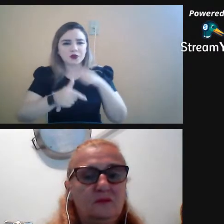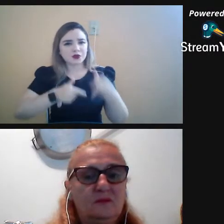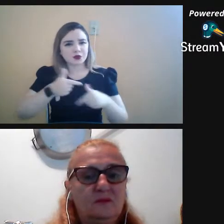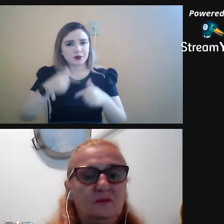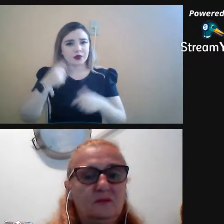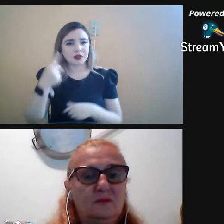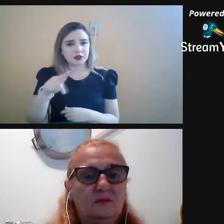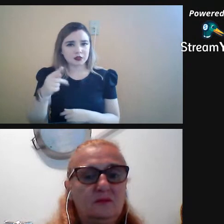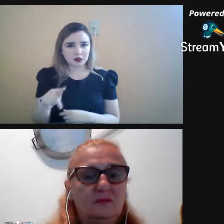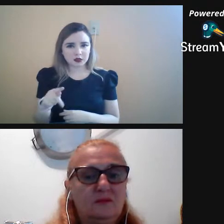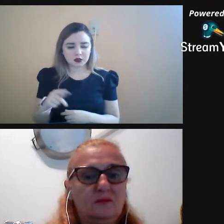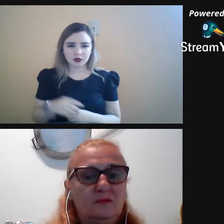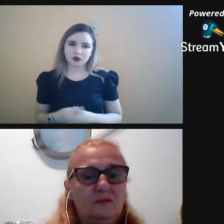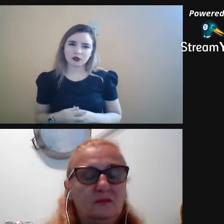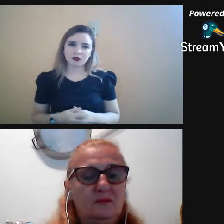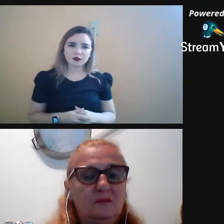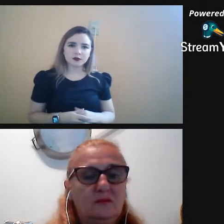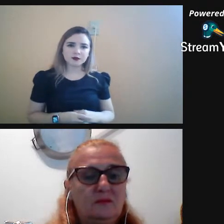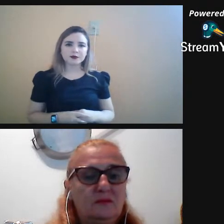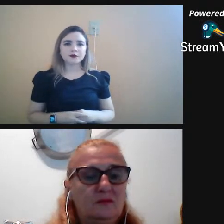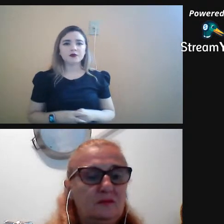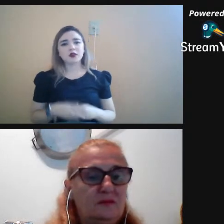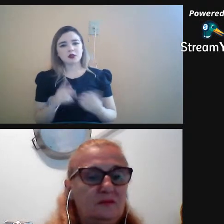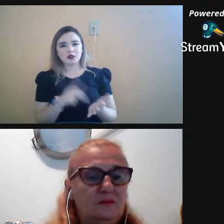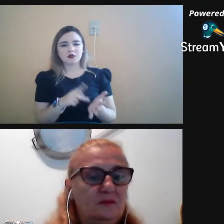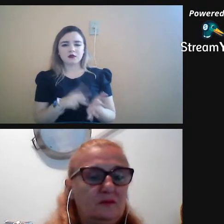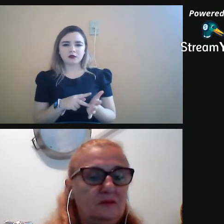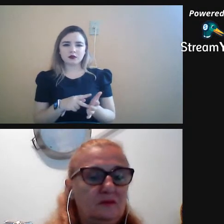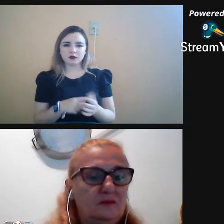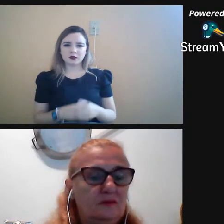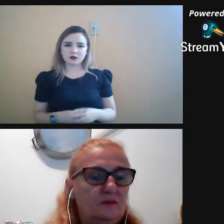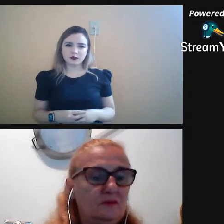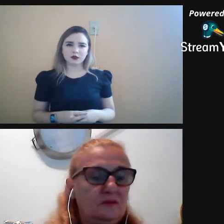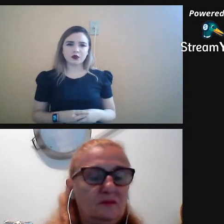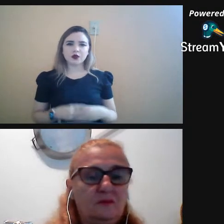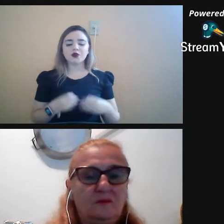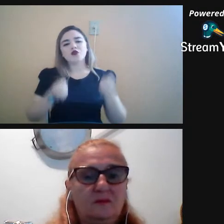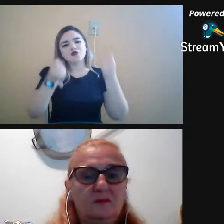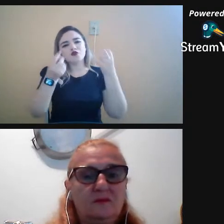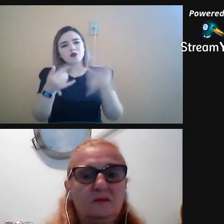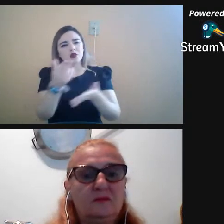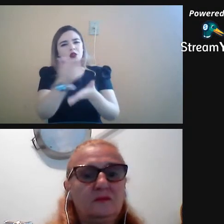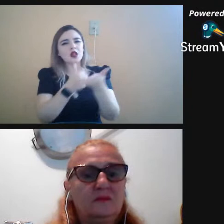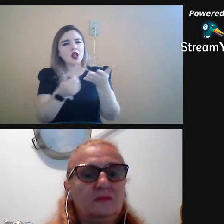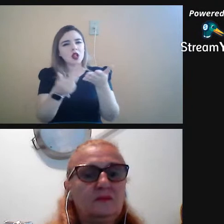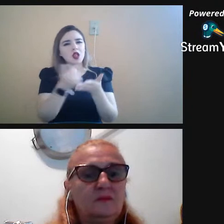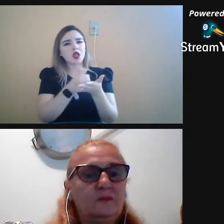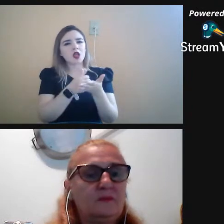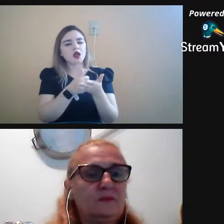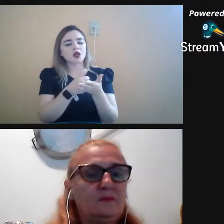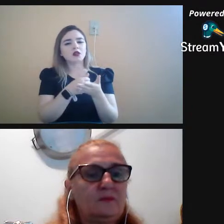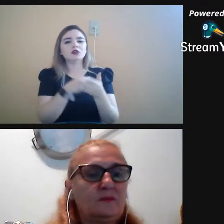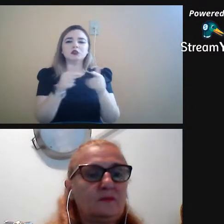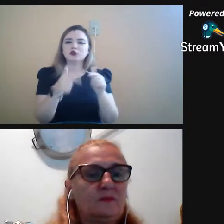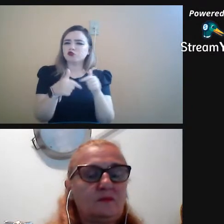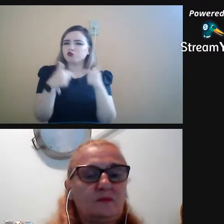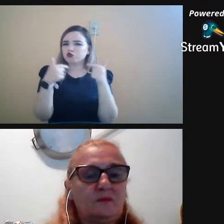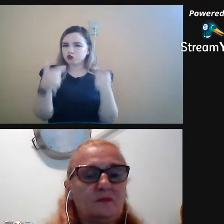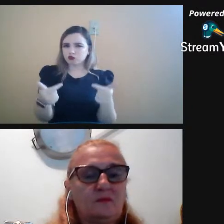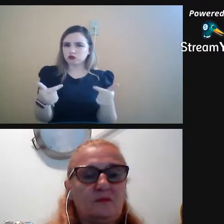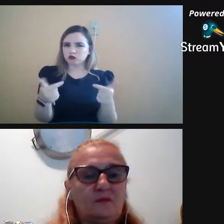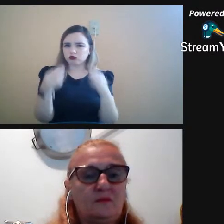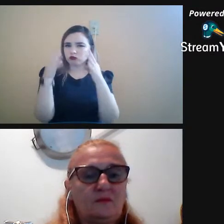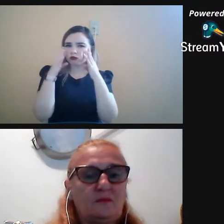dele, que, na verdade, é uma forma de ativismo. Então, ele está usando a arte como uma forma de ativismo, né? Para chamar